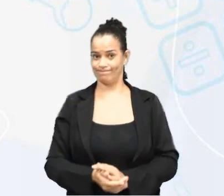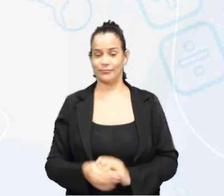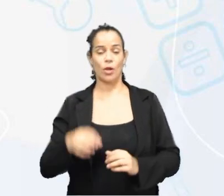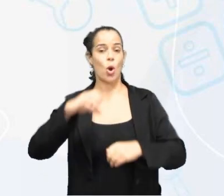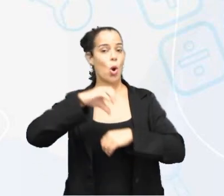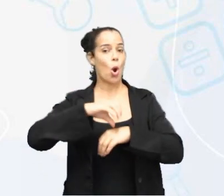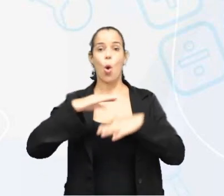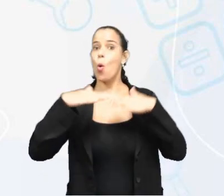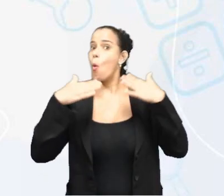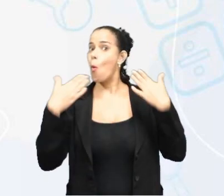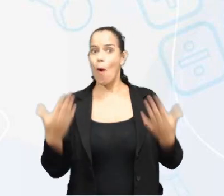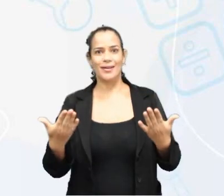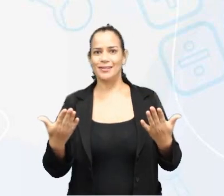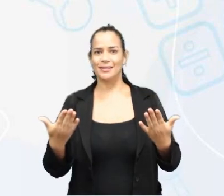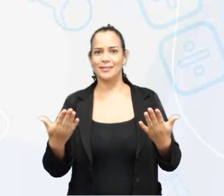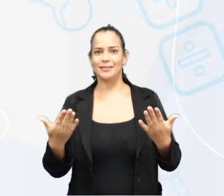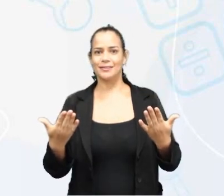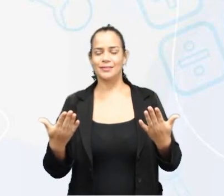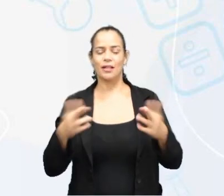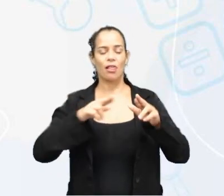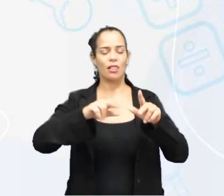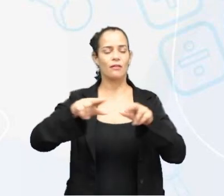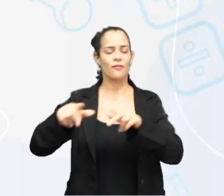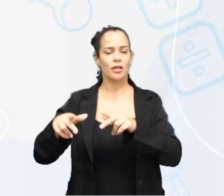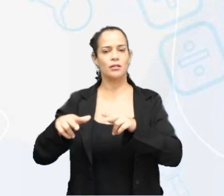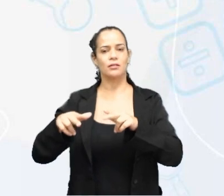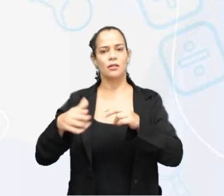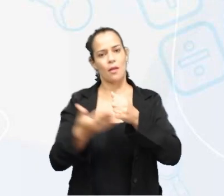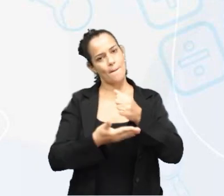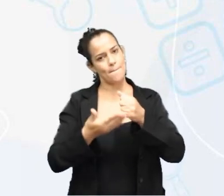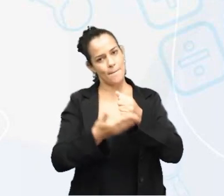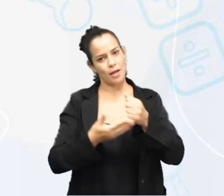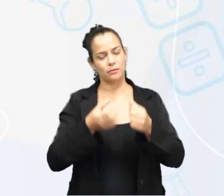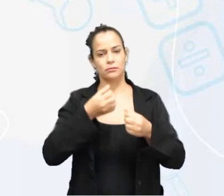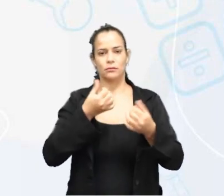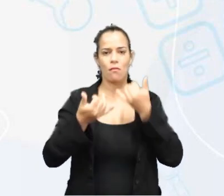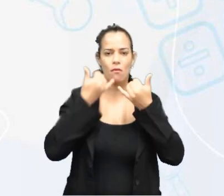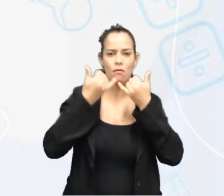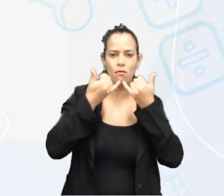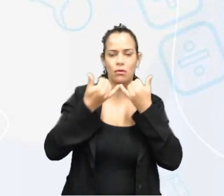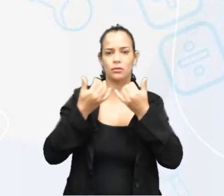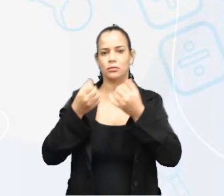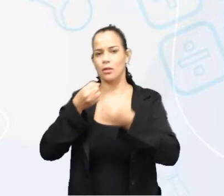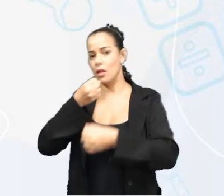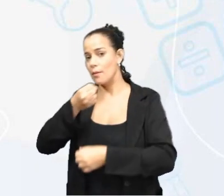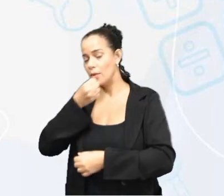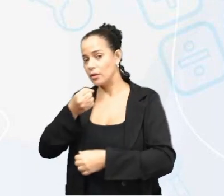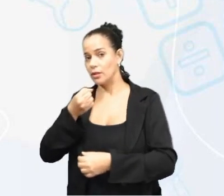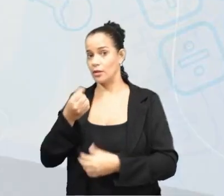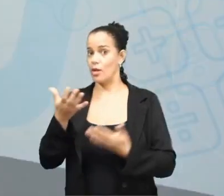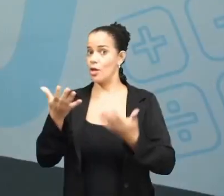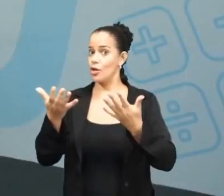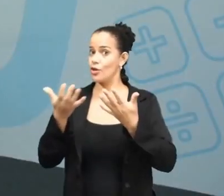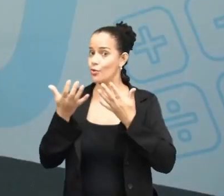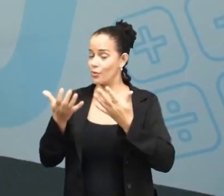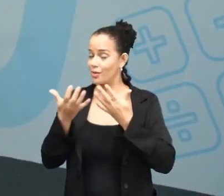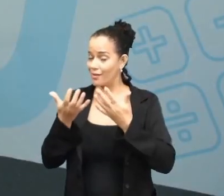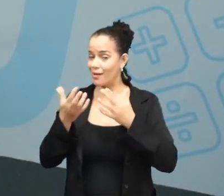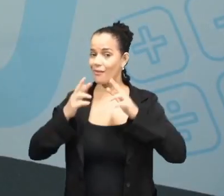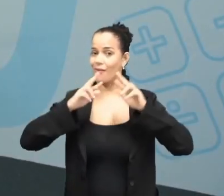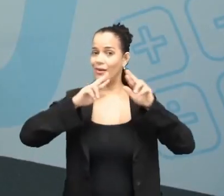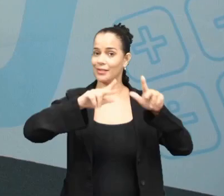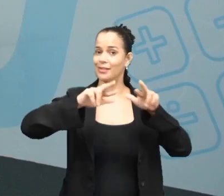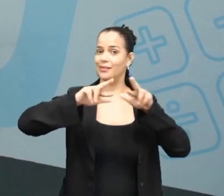são as diferenças básicas que há entre a notícia e a reportagem? Não quero semelhança, quero as diferenças. O que há de diferente